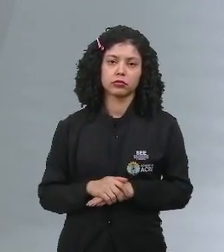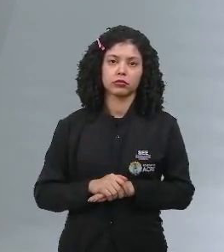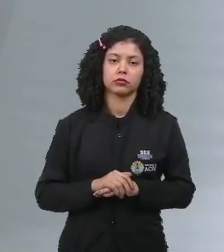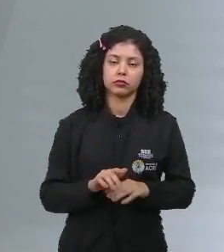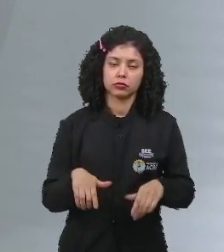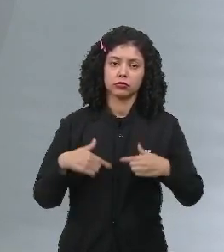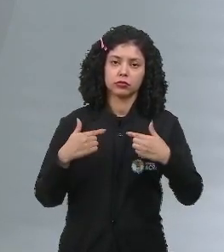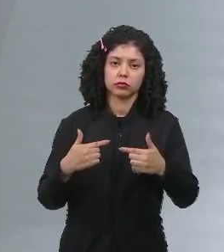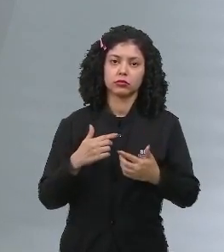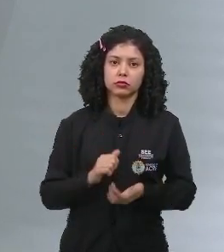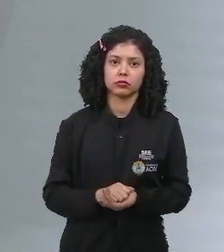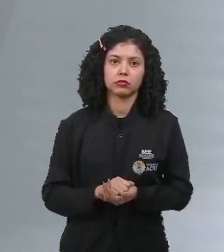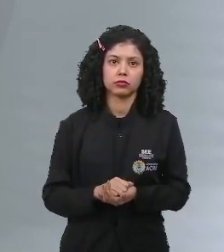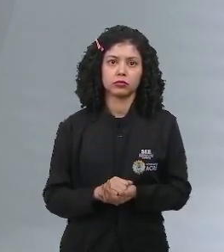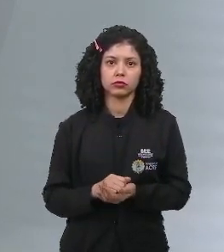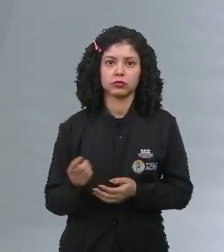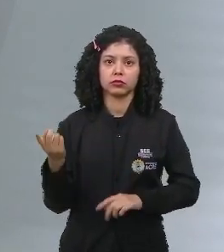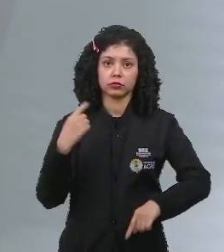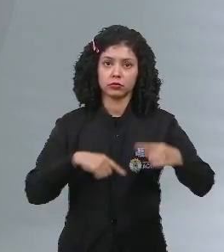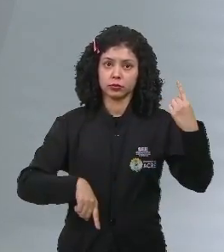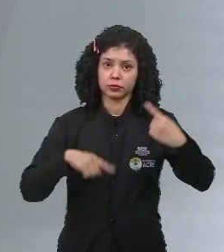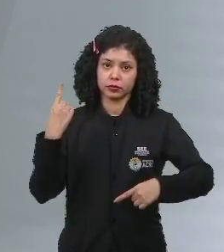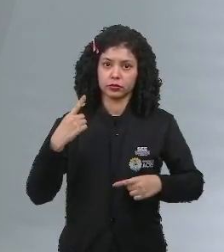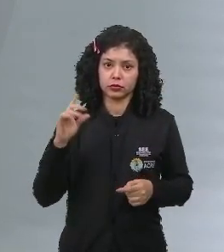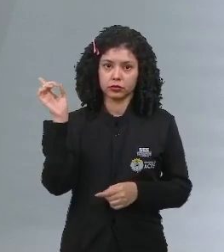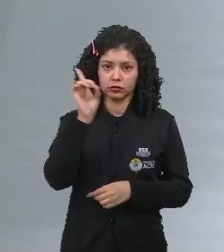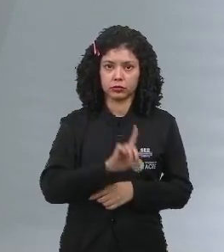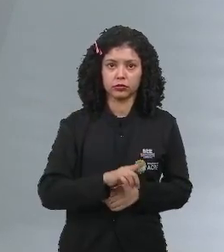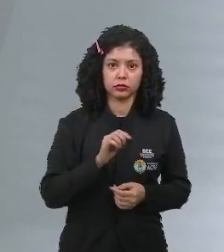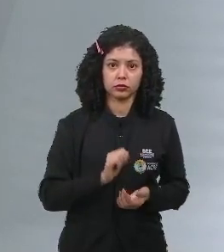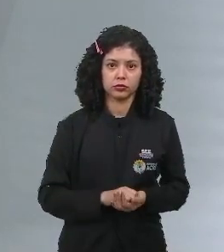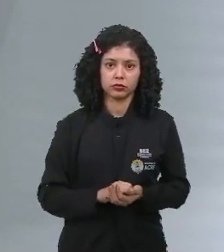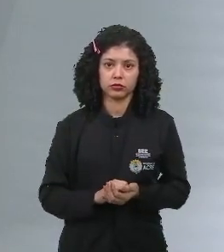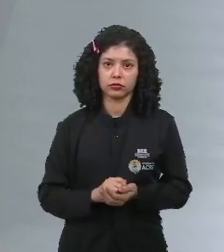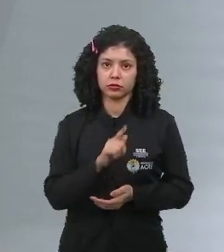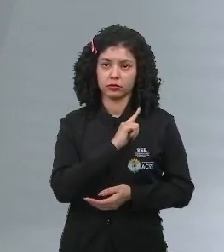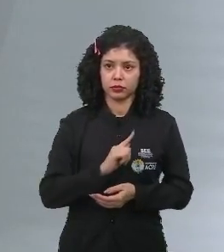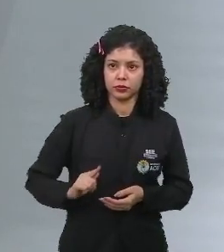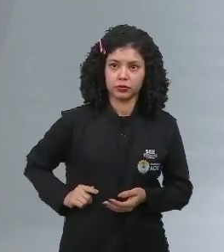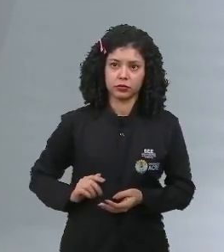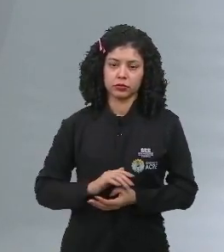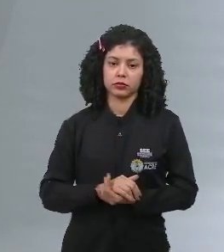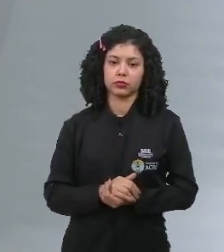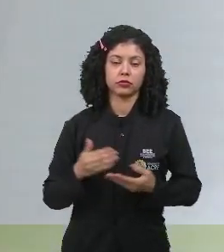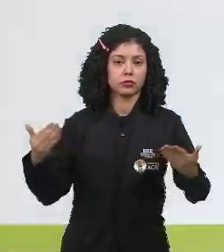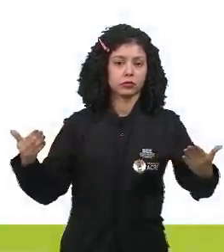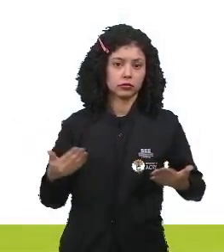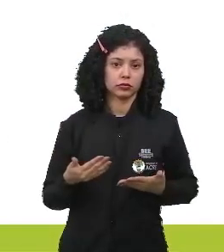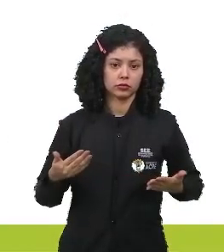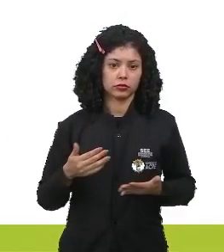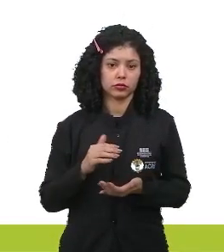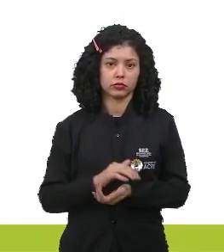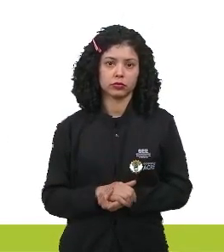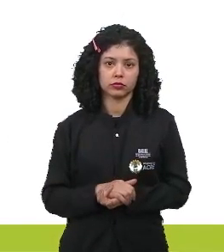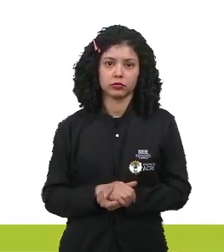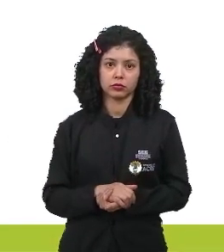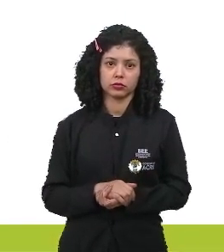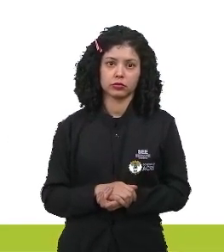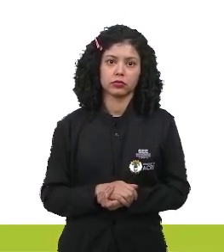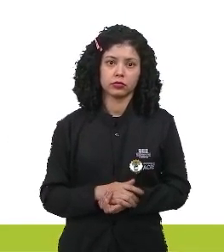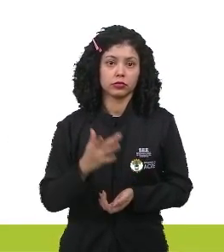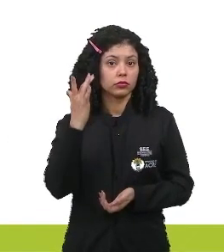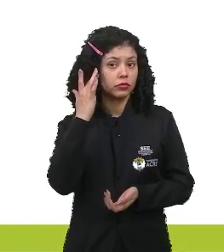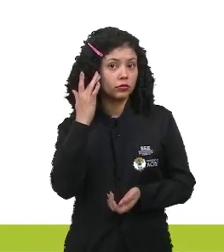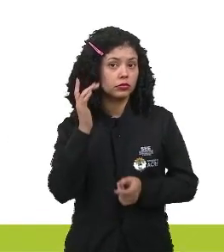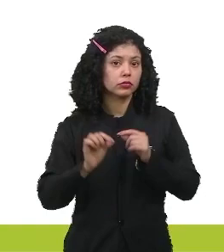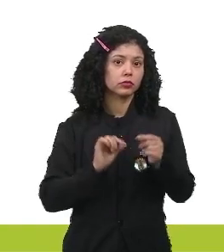defender a superação do direito divino de governar agora ele vai achar